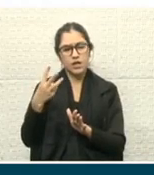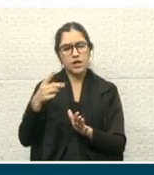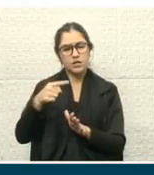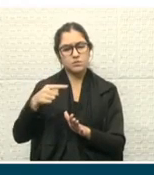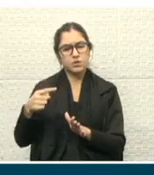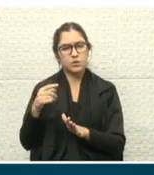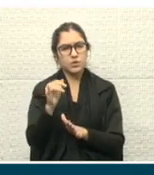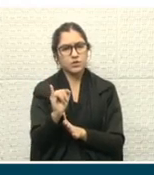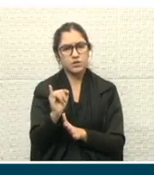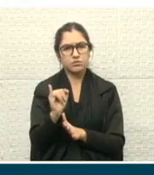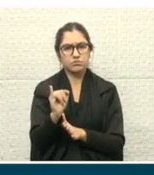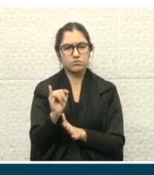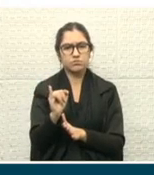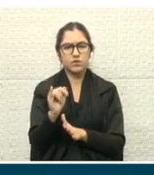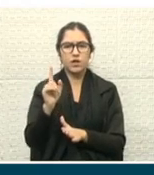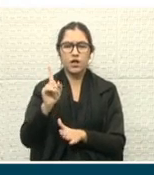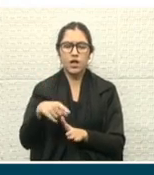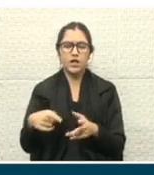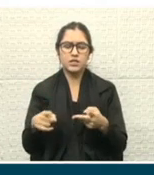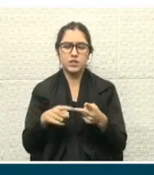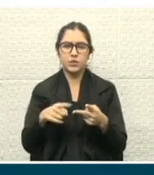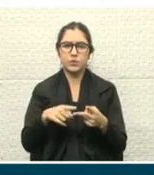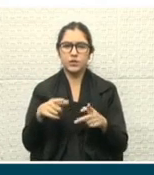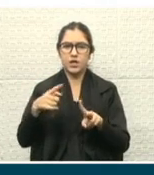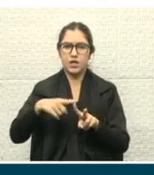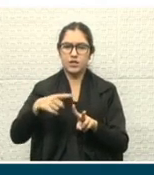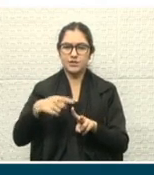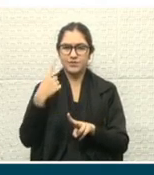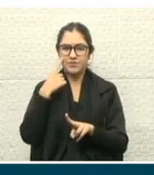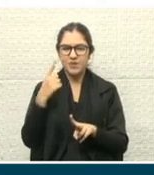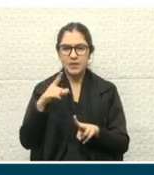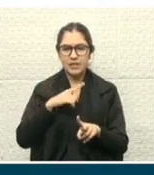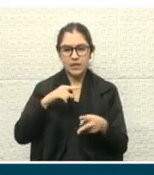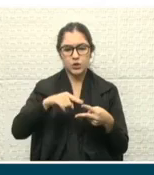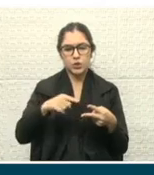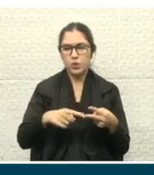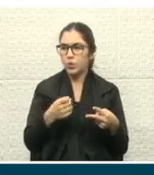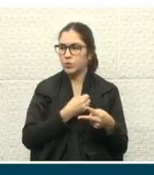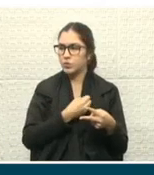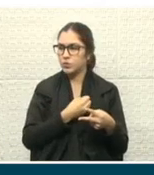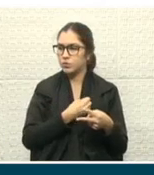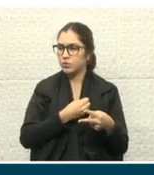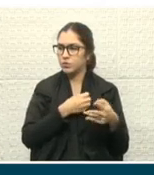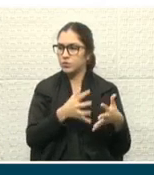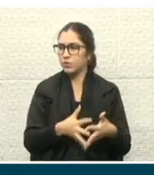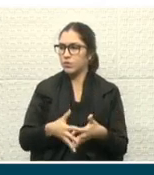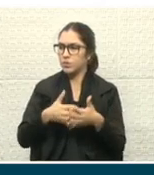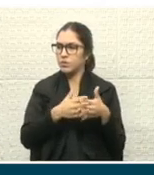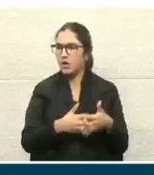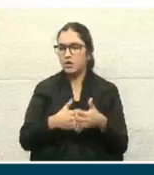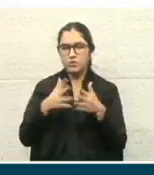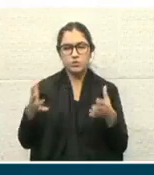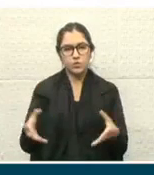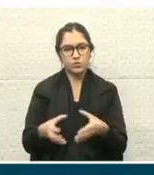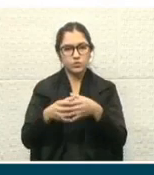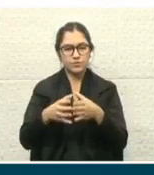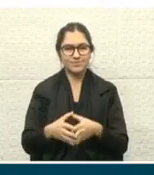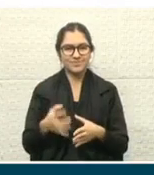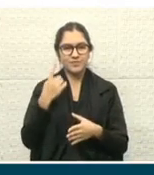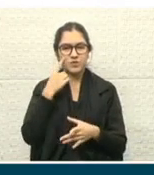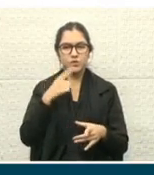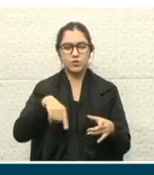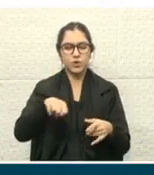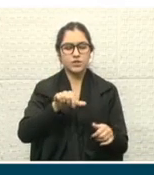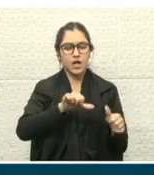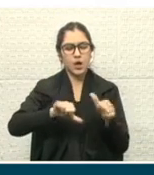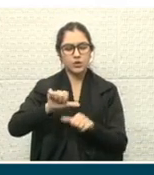i, que é a segunda raiz. Observe que são dois números complexos conjugados. Nós